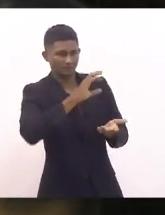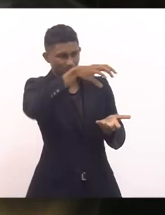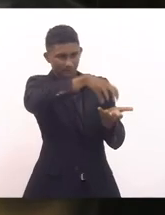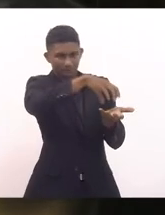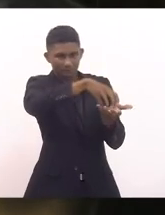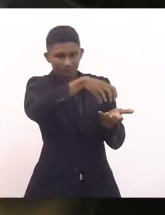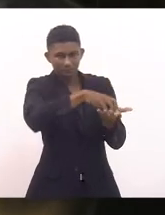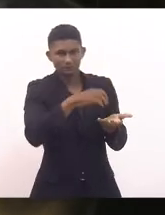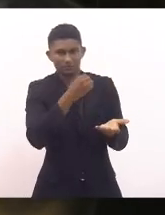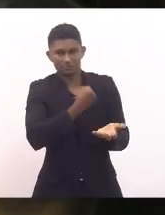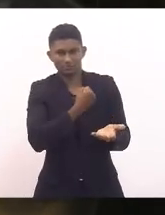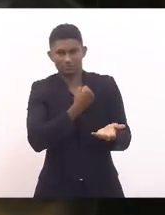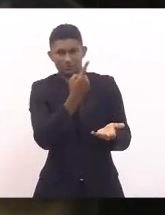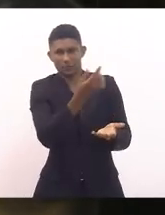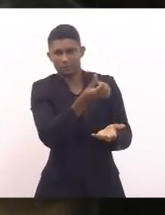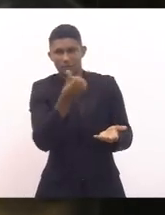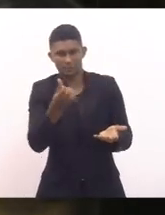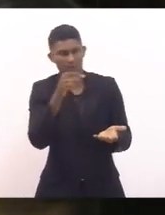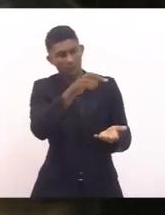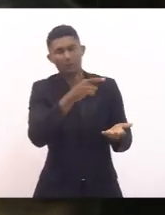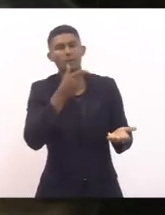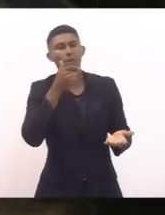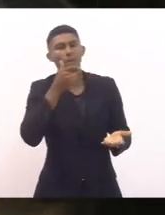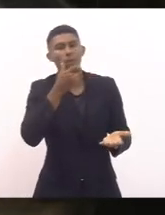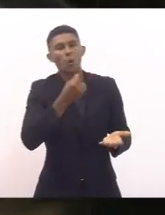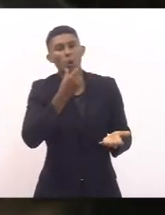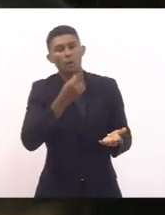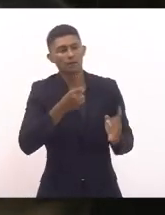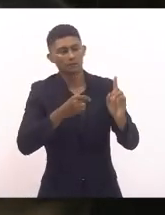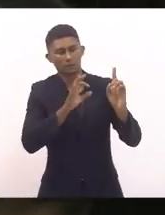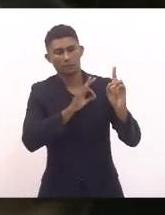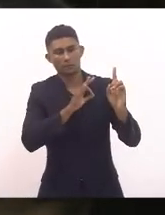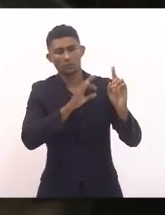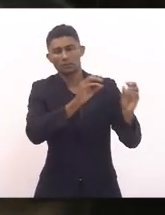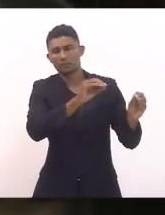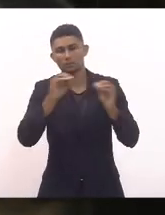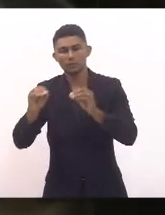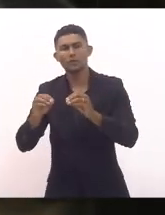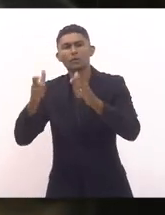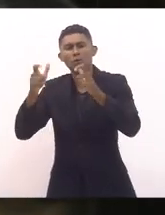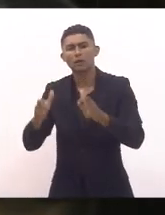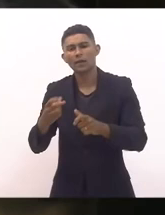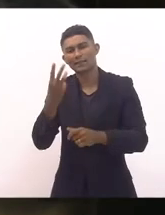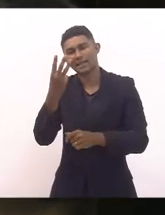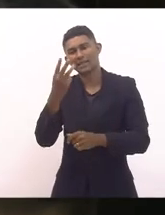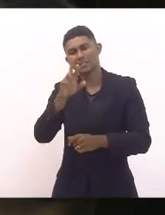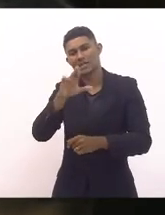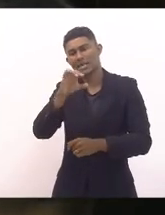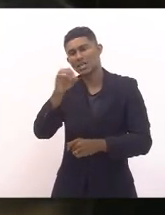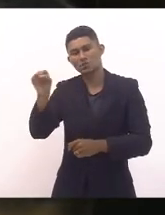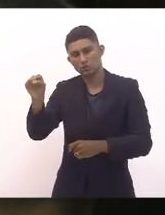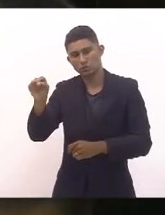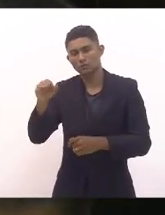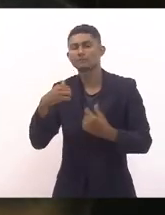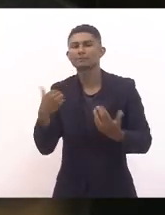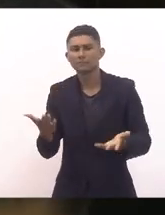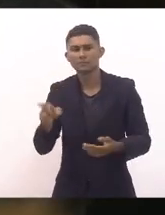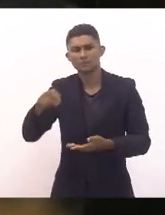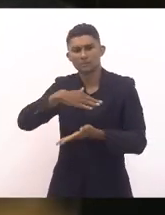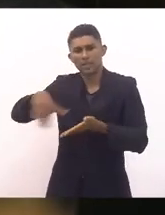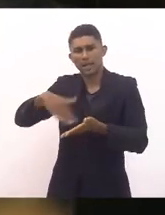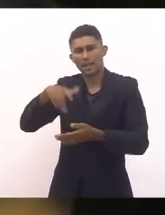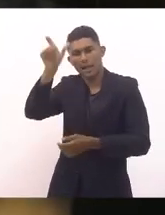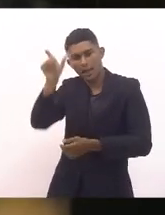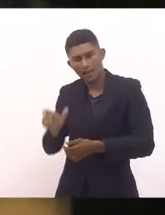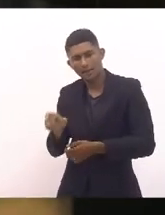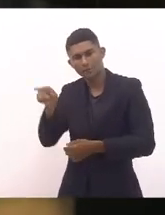166DP, da Vila do Abraão, para o município de Três Rios. Com esse gesto do secretário de